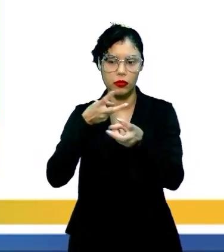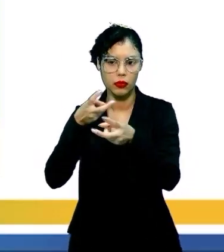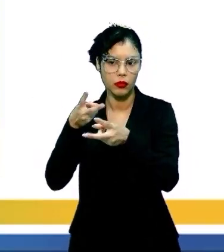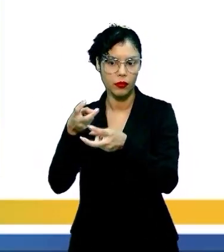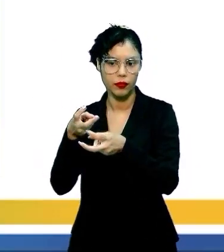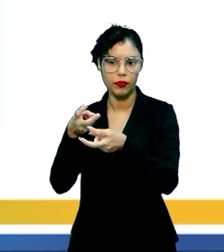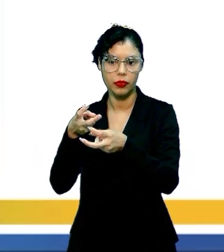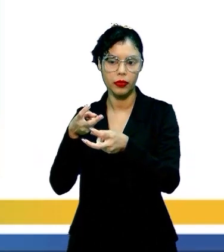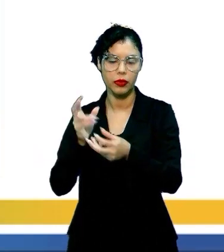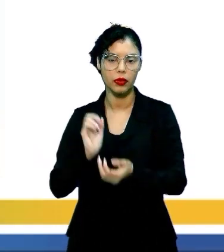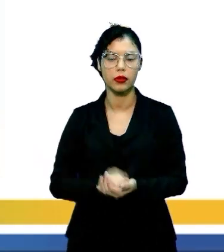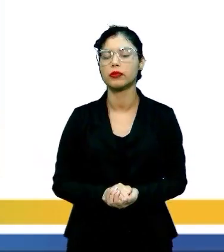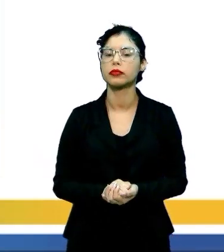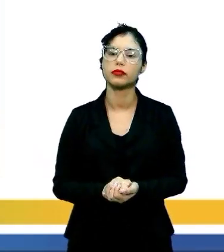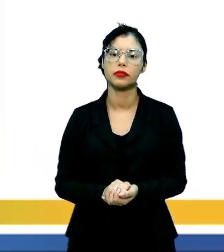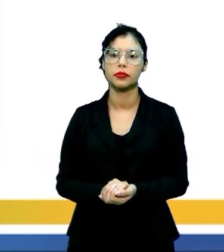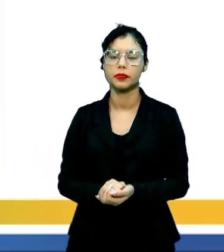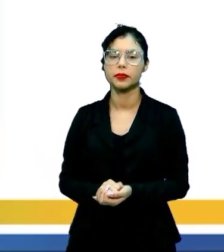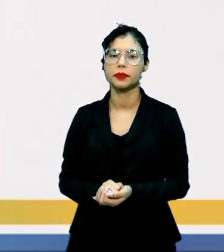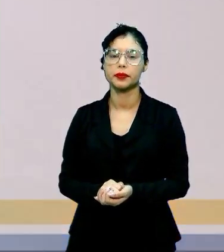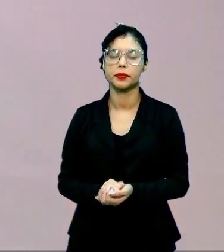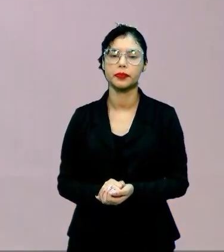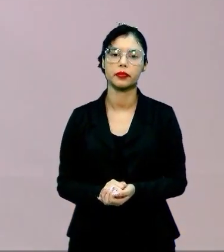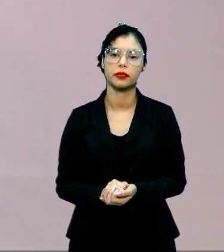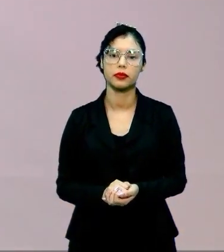falar nos